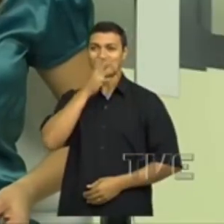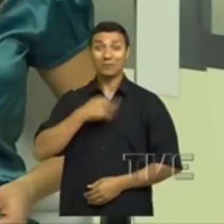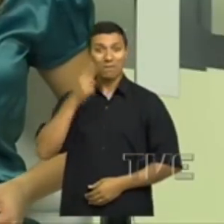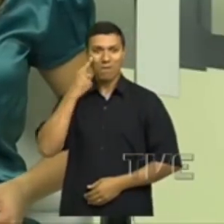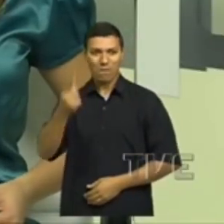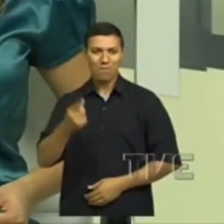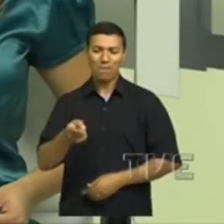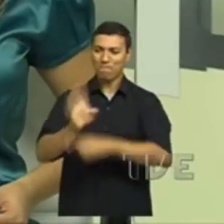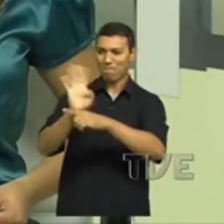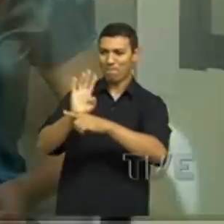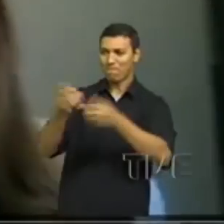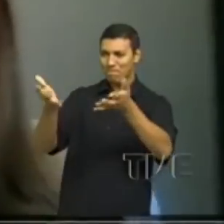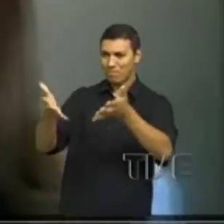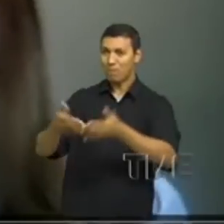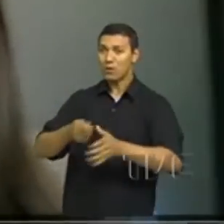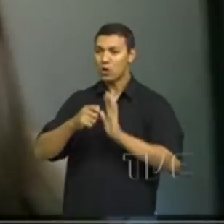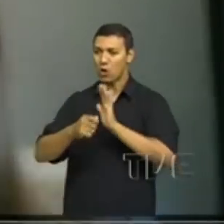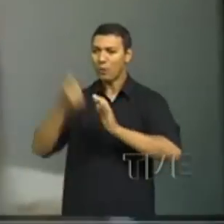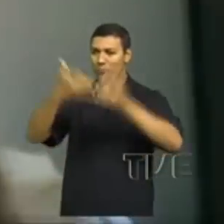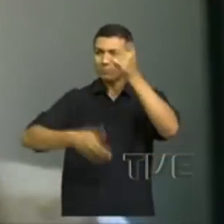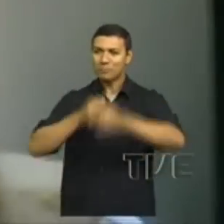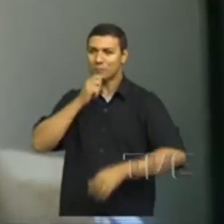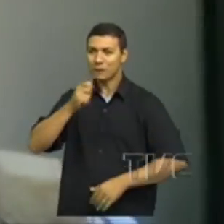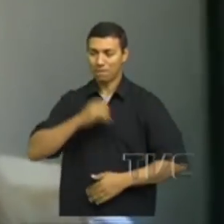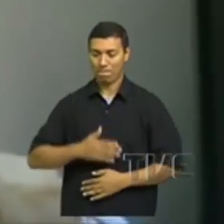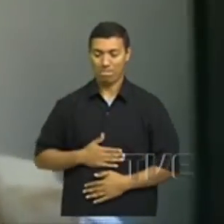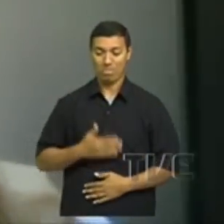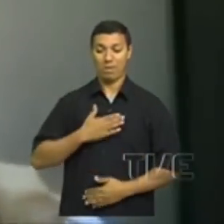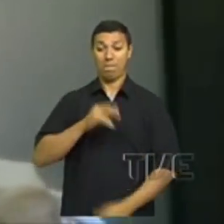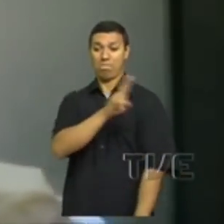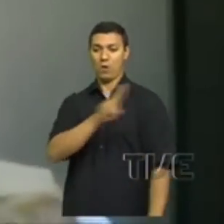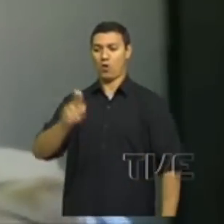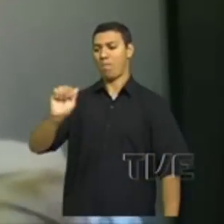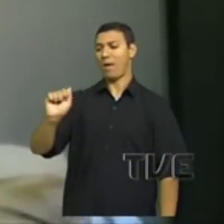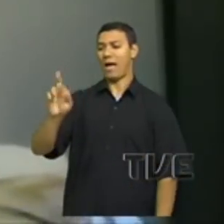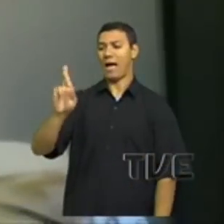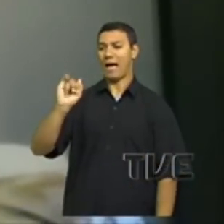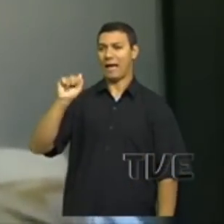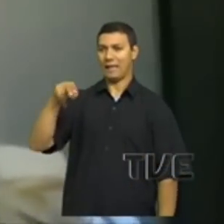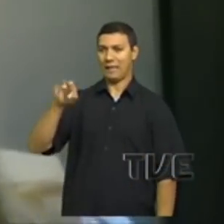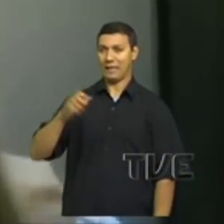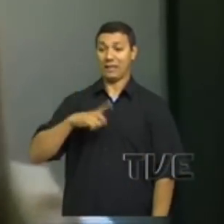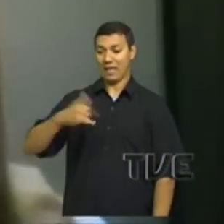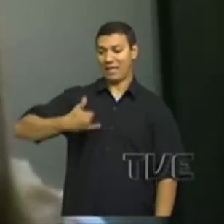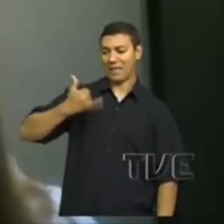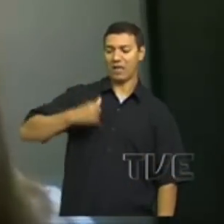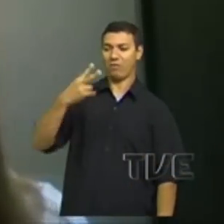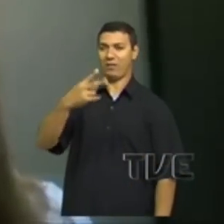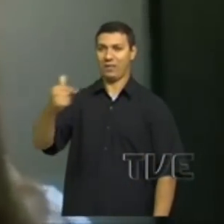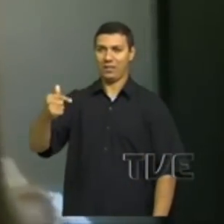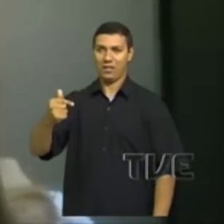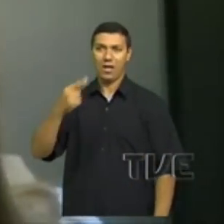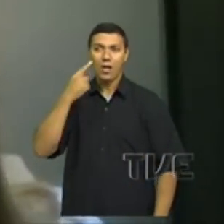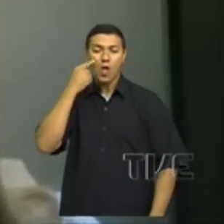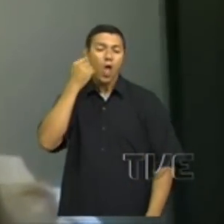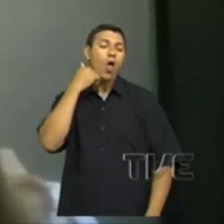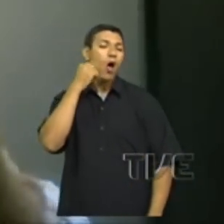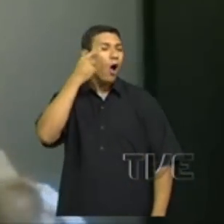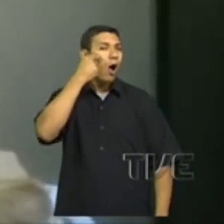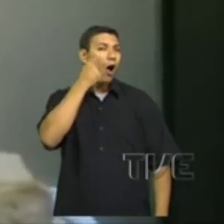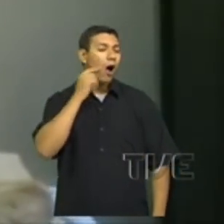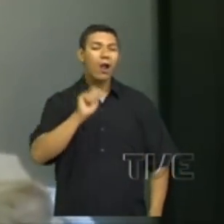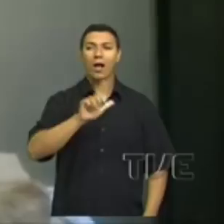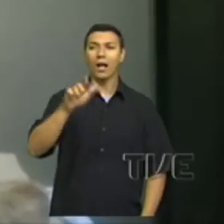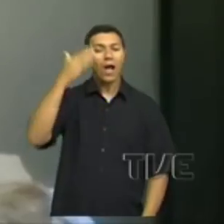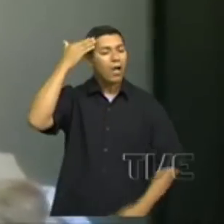primeiro depoimento. Olá, eu sou a Ariane Bernardes, tenho 27 anos, a pele e os olhos claros, o meu cabelo é longo